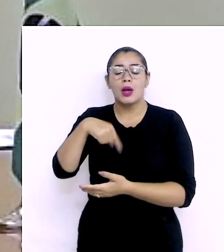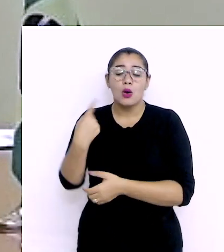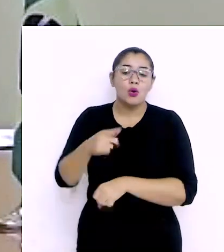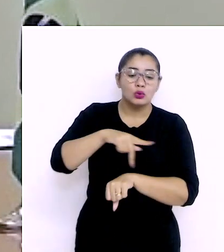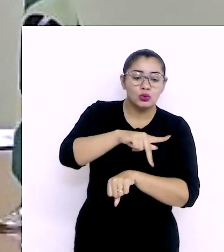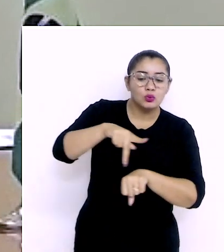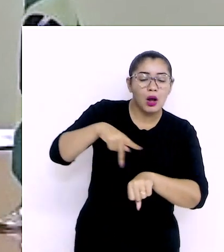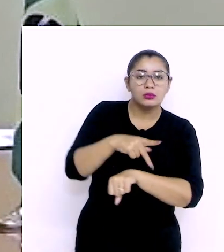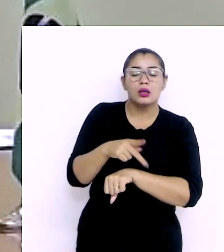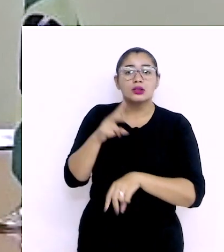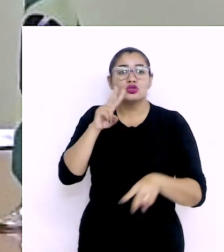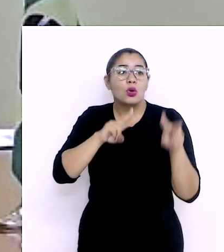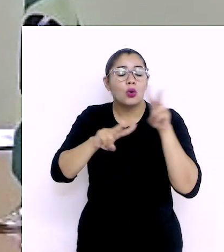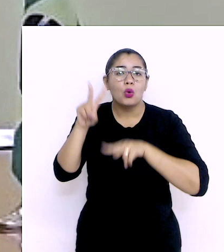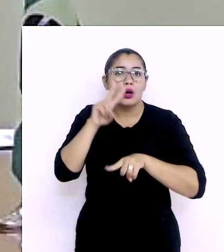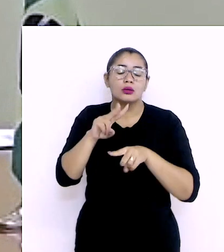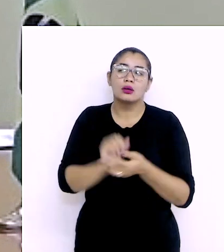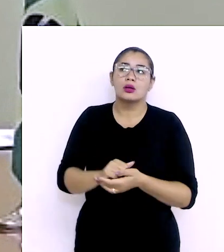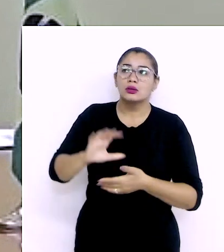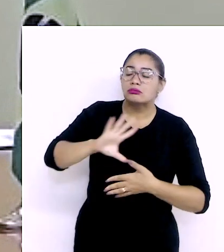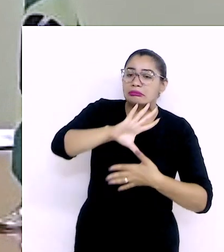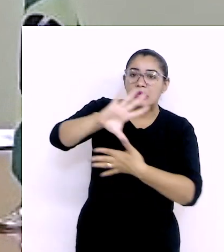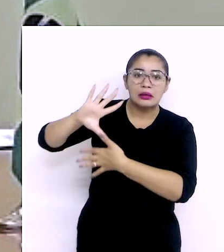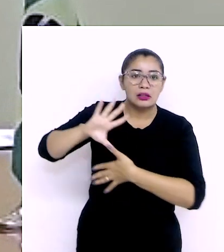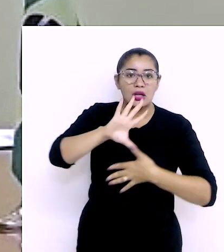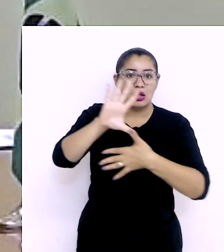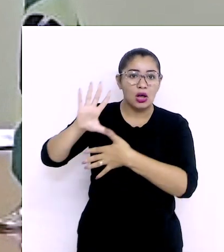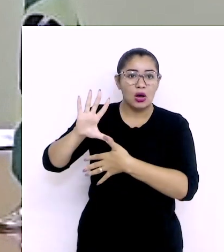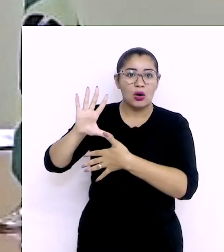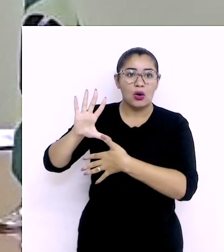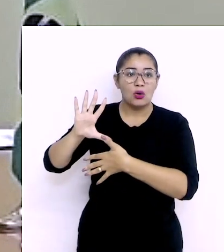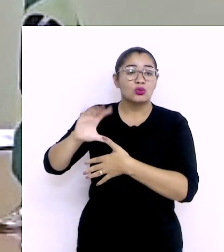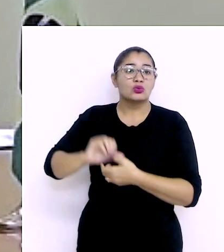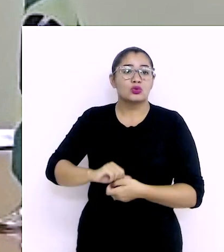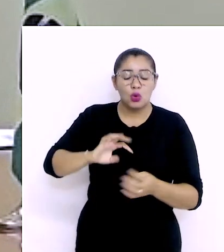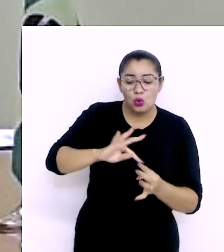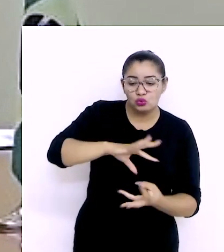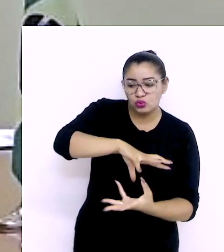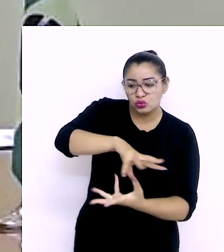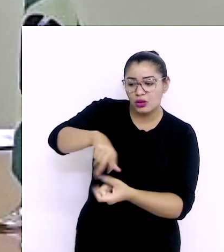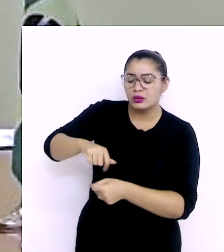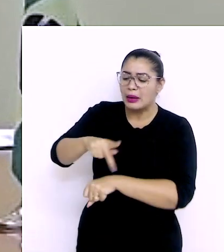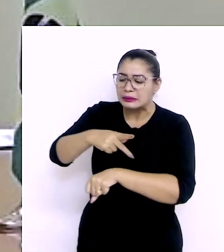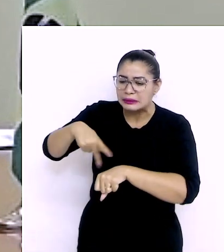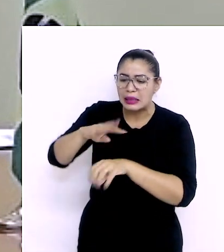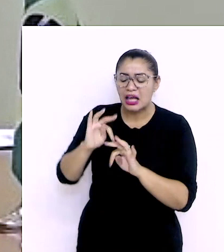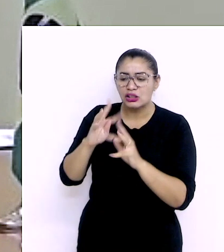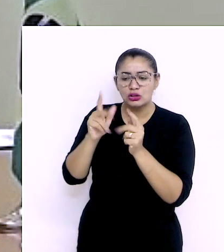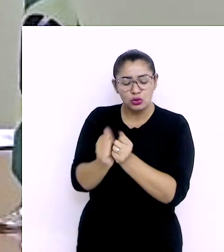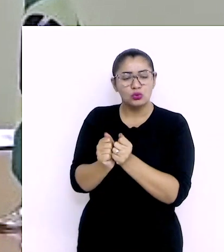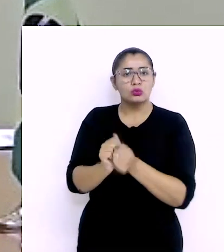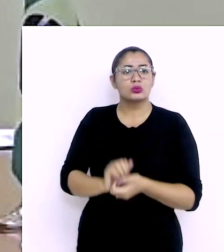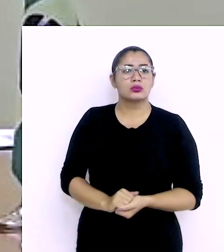países. Então, se a gente olha nas Américas, do Alasca à Terra do Fogo, todos os países, sem exceção,